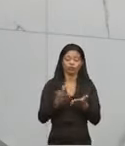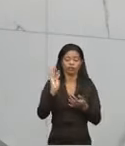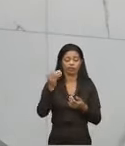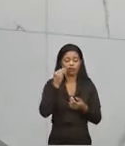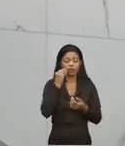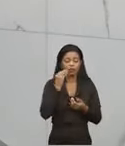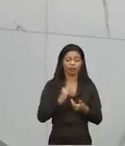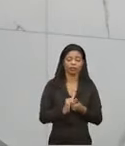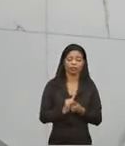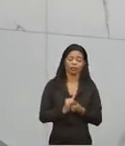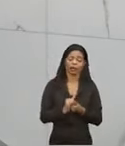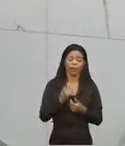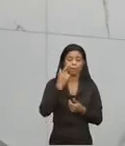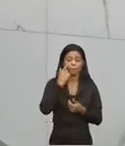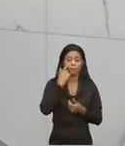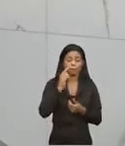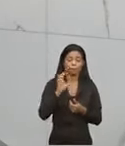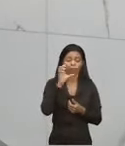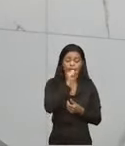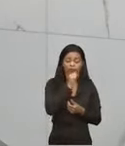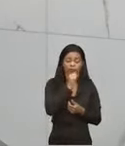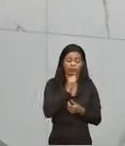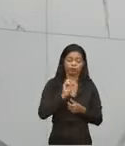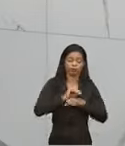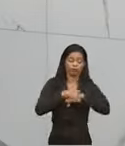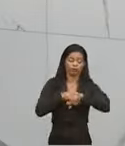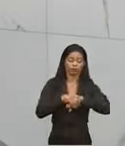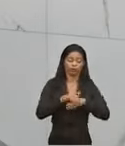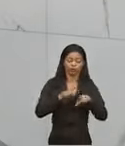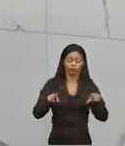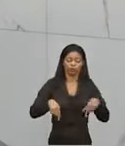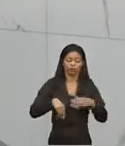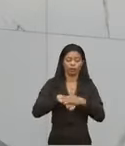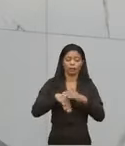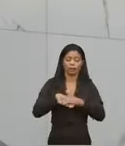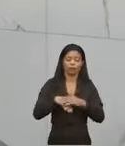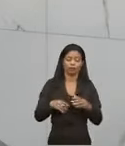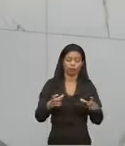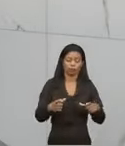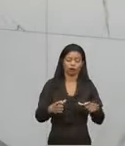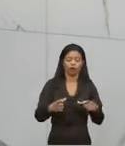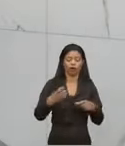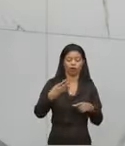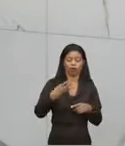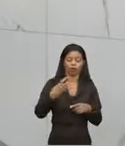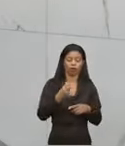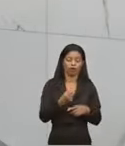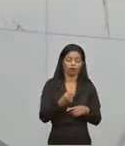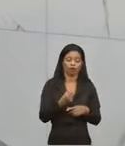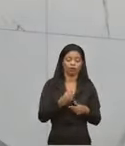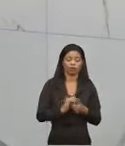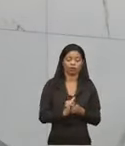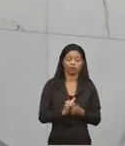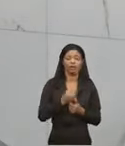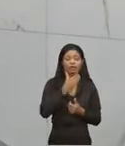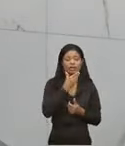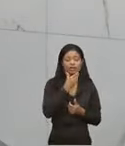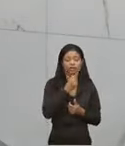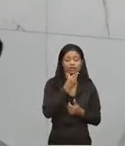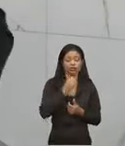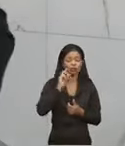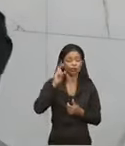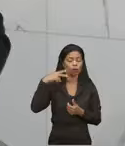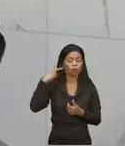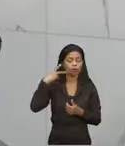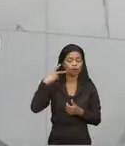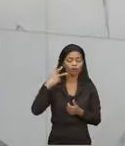oportunidade, e vá o sábado à noite, no Amplo dos 46, vereador Jamerson. Vereador Jamerson, que vereador